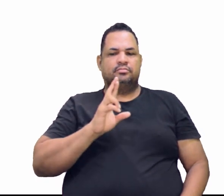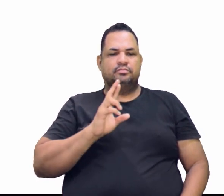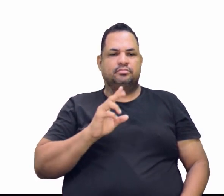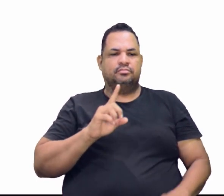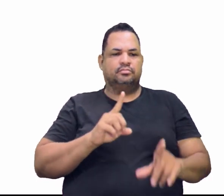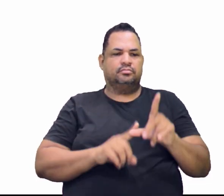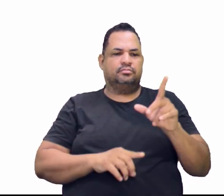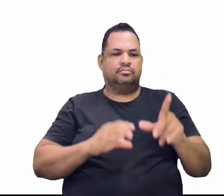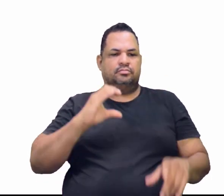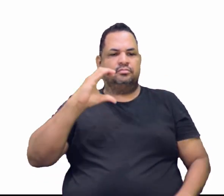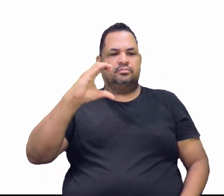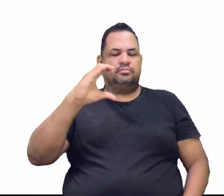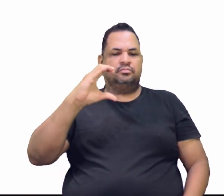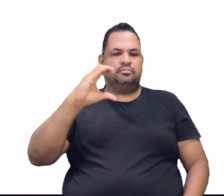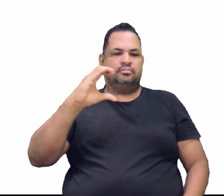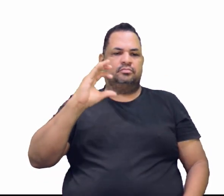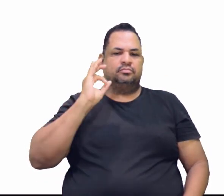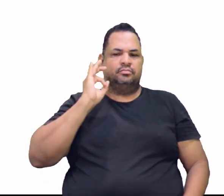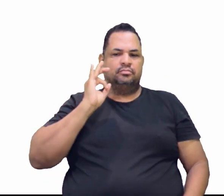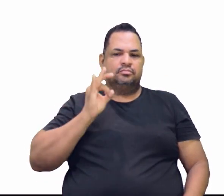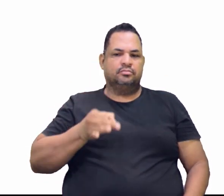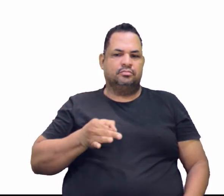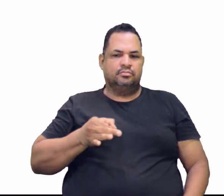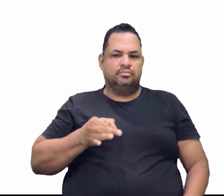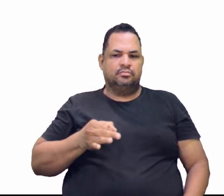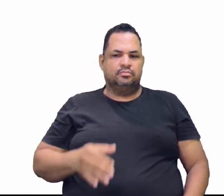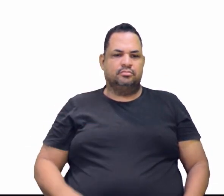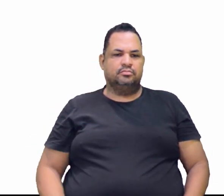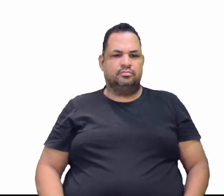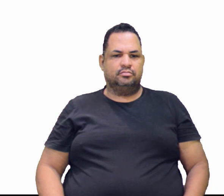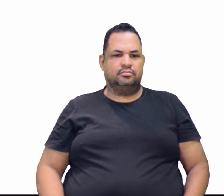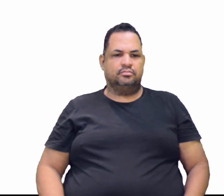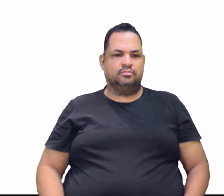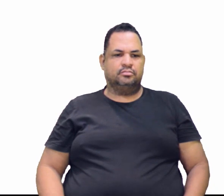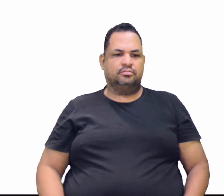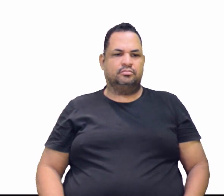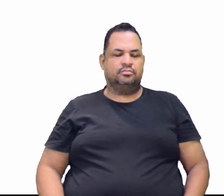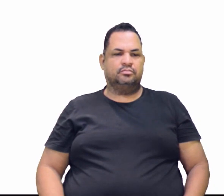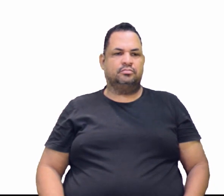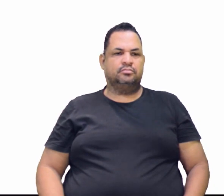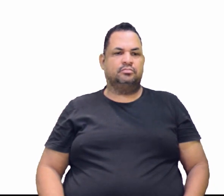letra C, está correto.